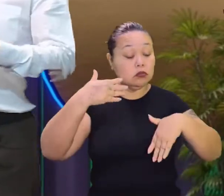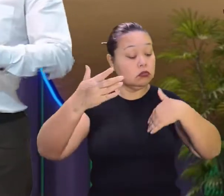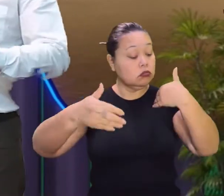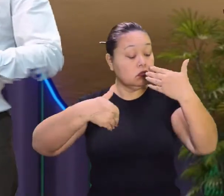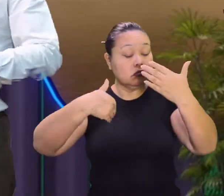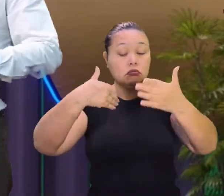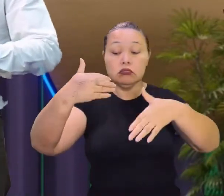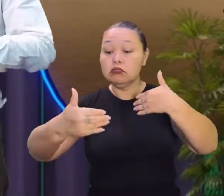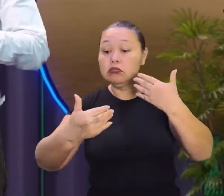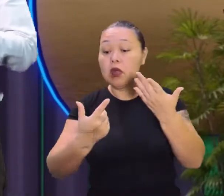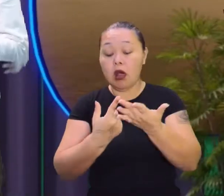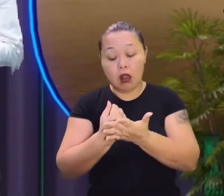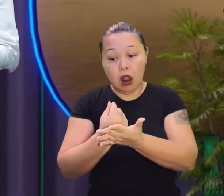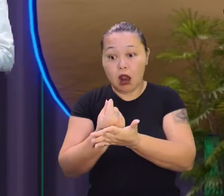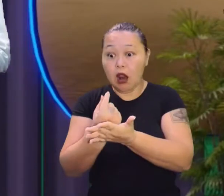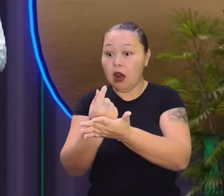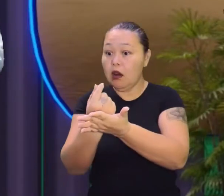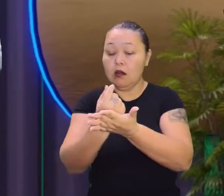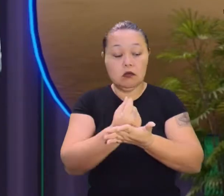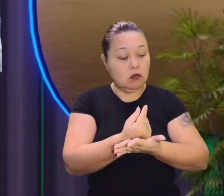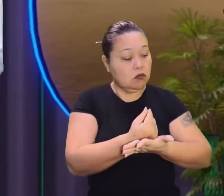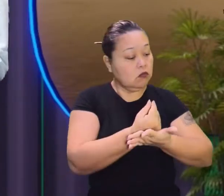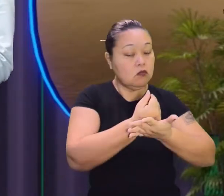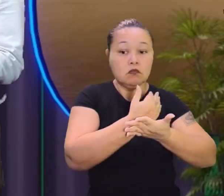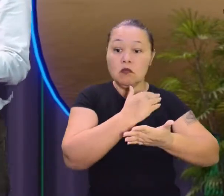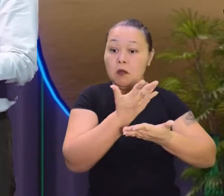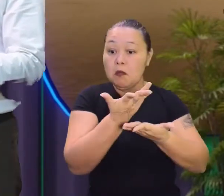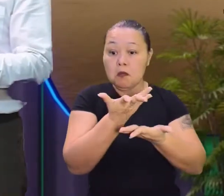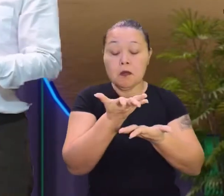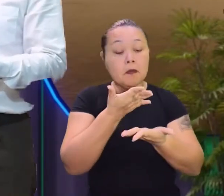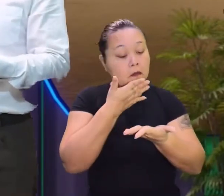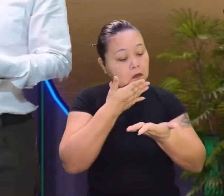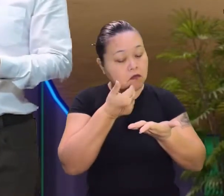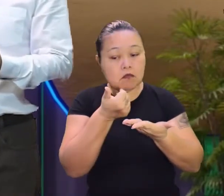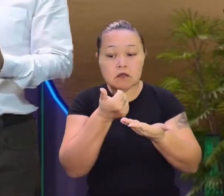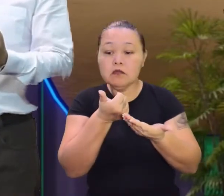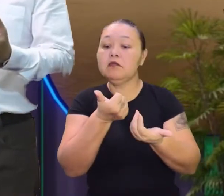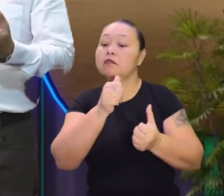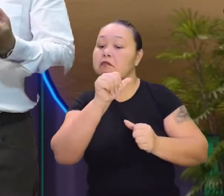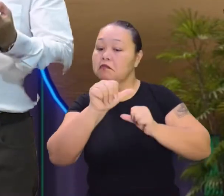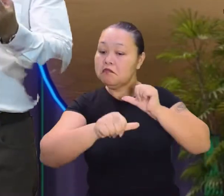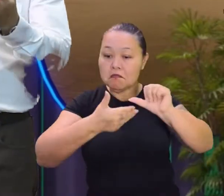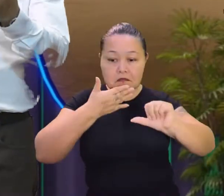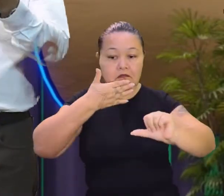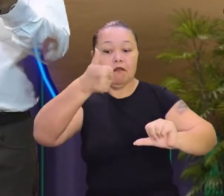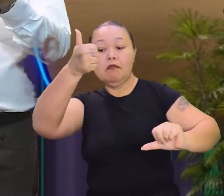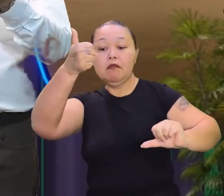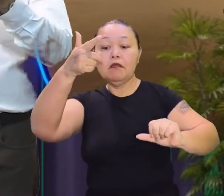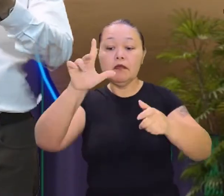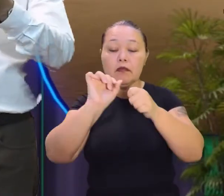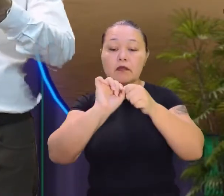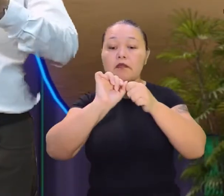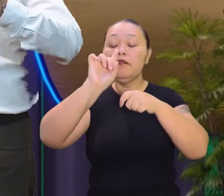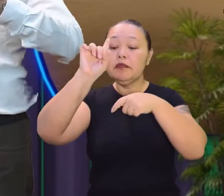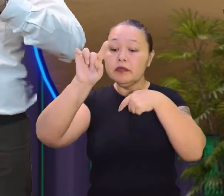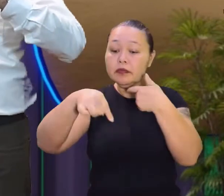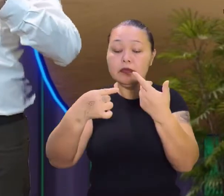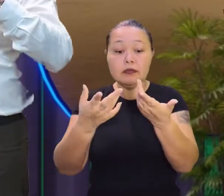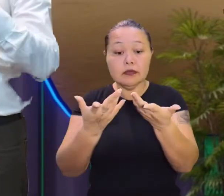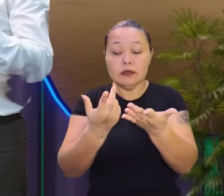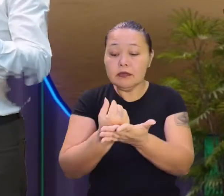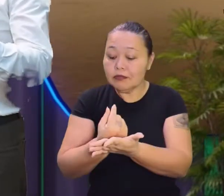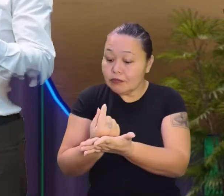tempo, esse capitalismo foi se sofisticando, se tornando mais sofisticado, e ele se tornou